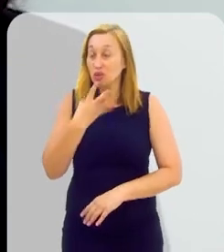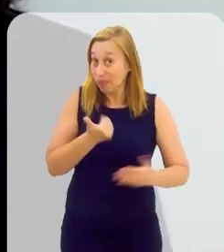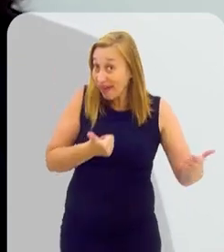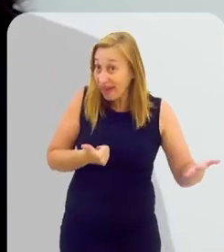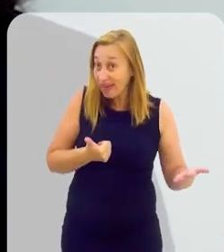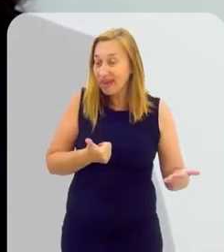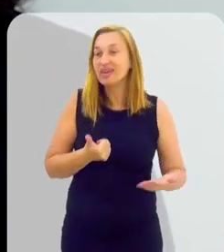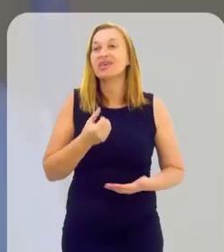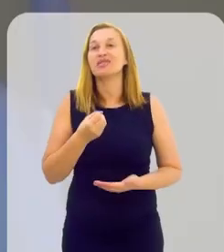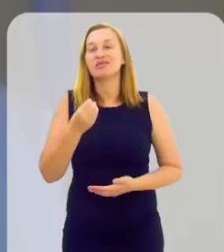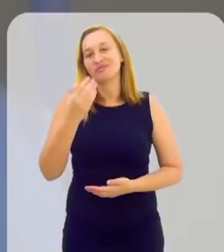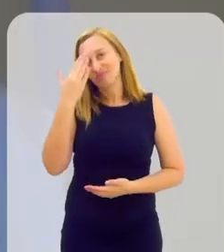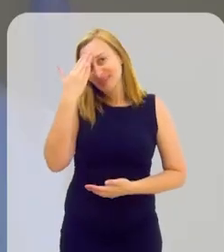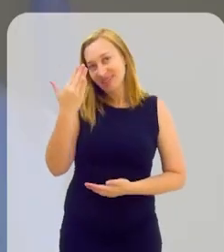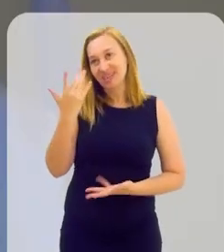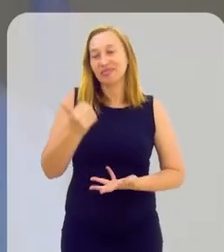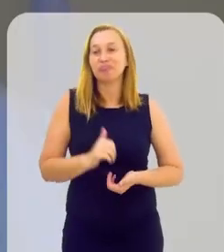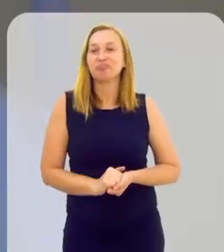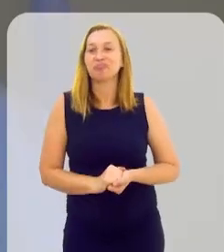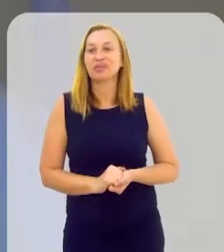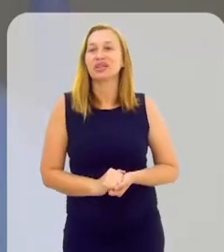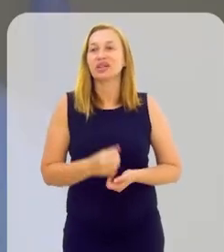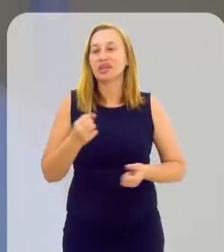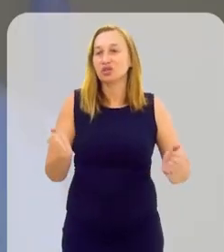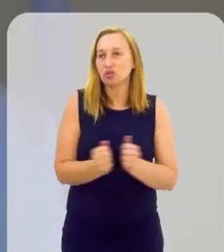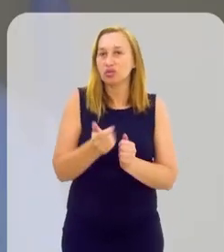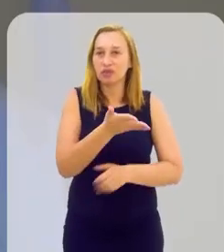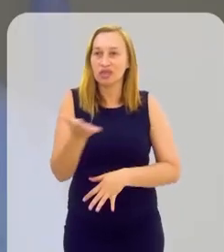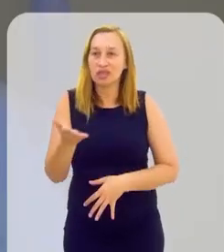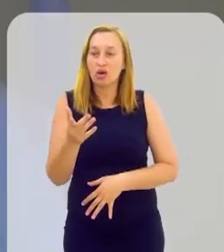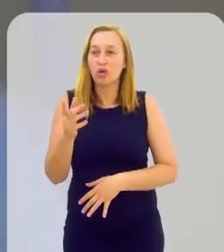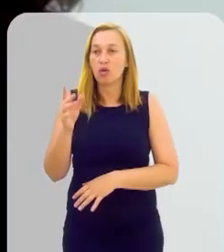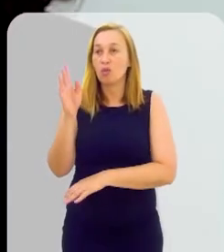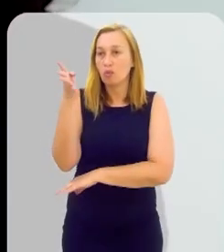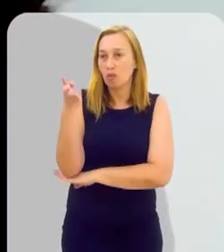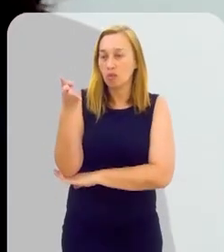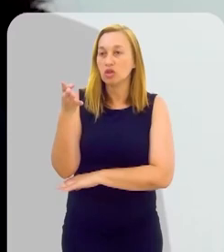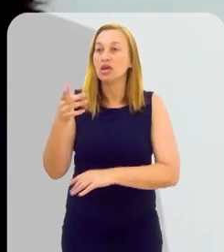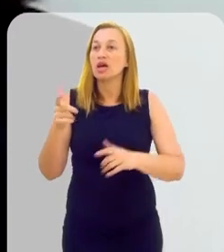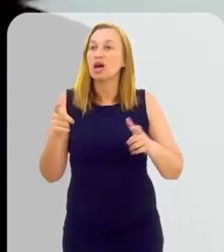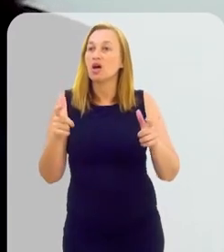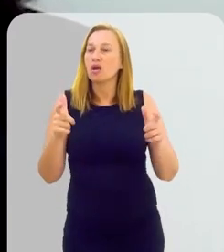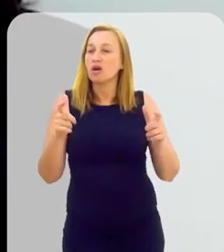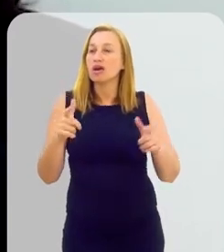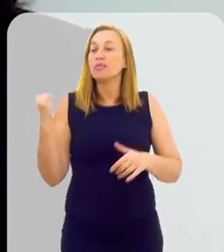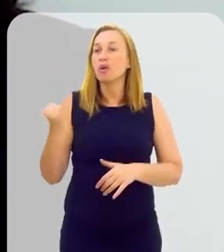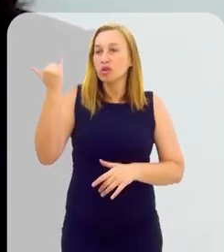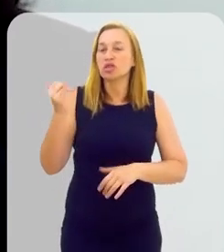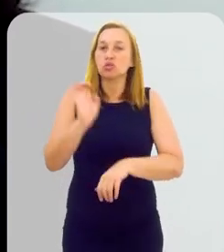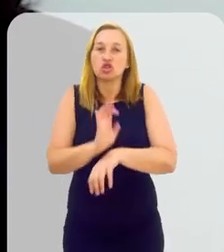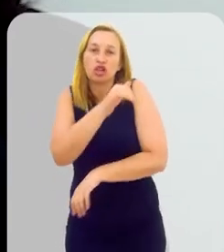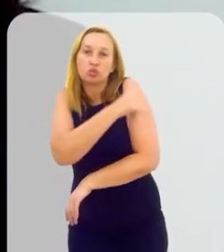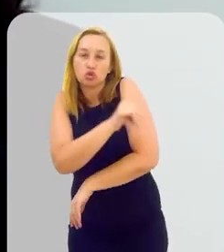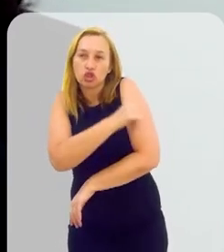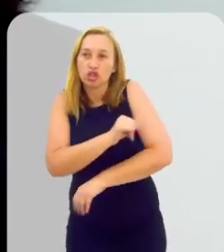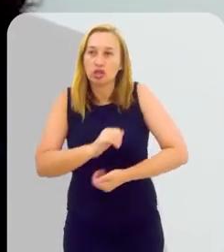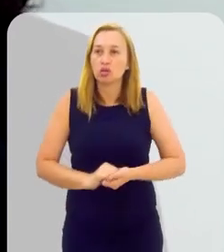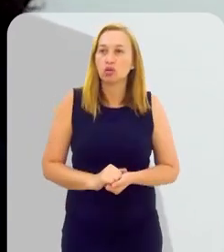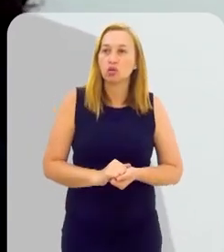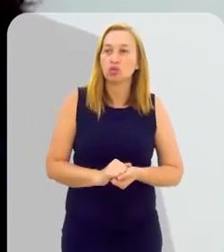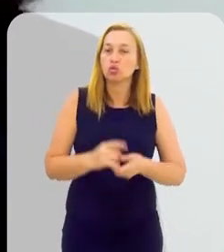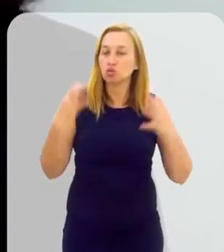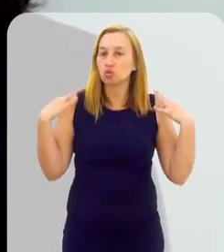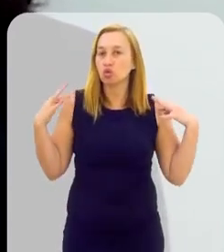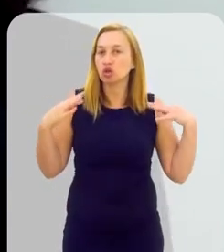Olá, Alexandre, tudo bem? Prazer, no Rio em Foco, estamos todos juntos, prazer estar com vocês. Hospedagem e alimentação, setores importantes aqui para o estado do